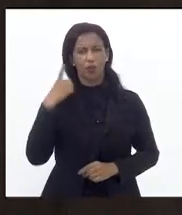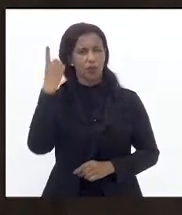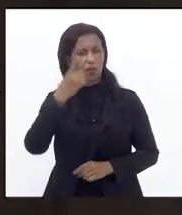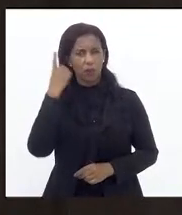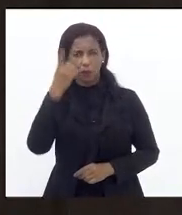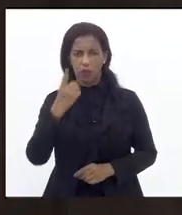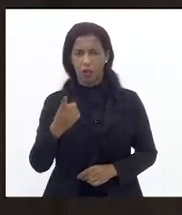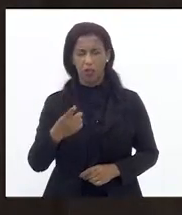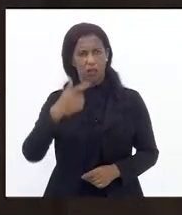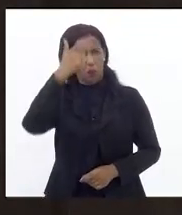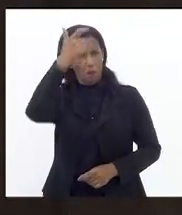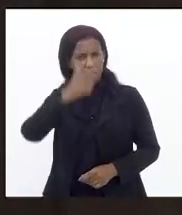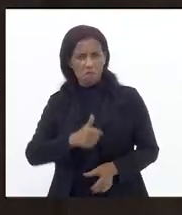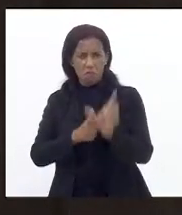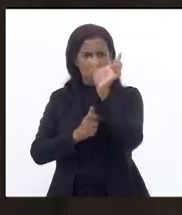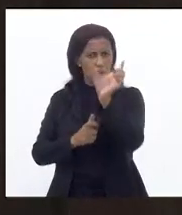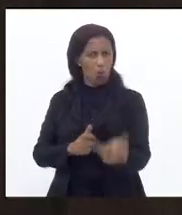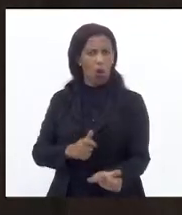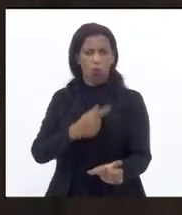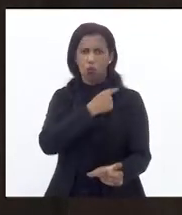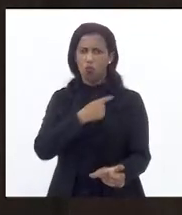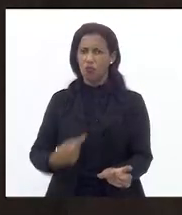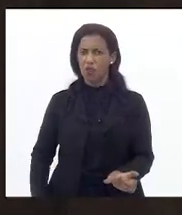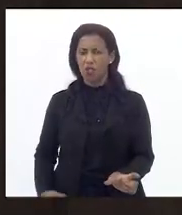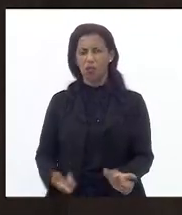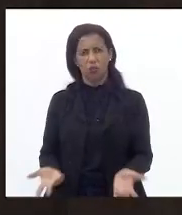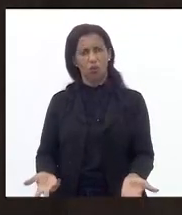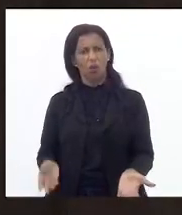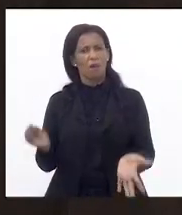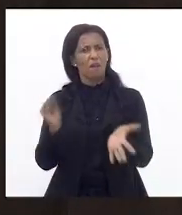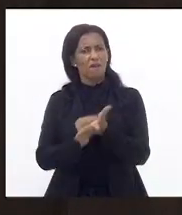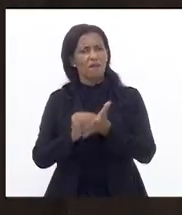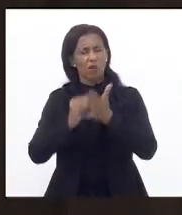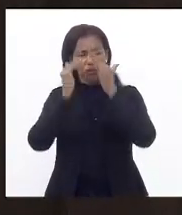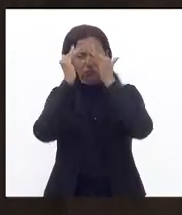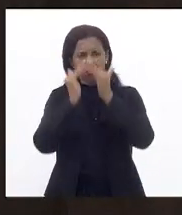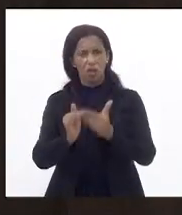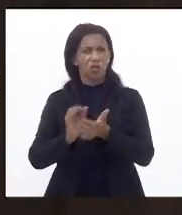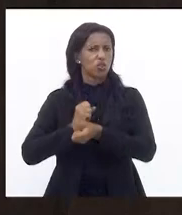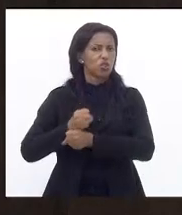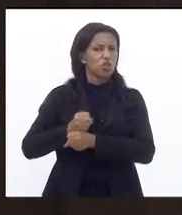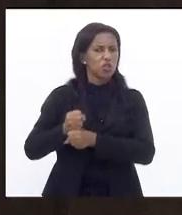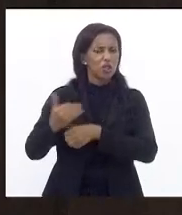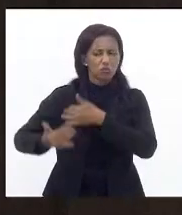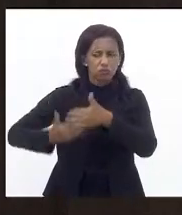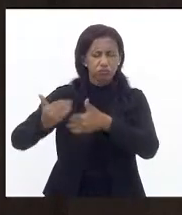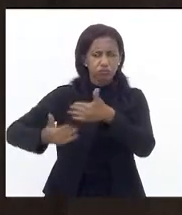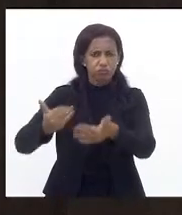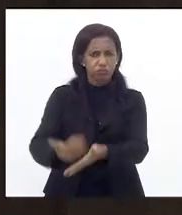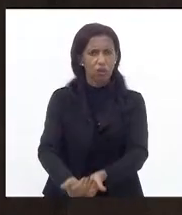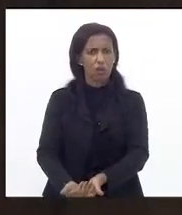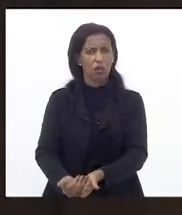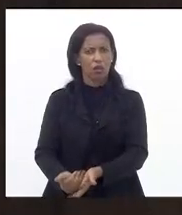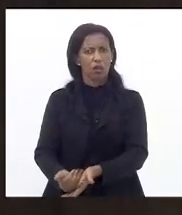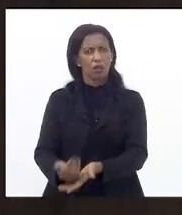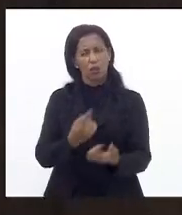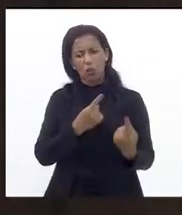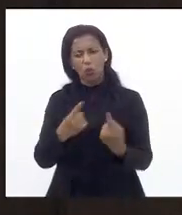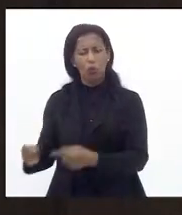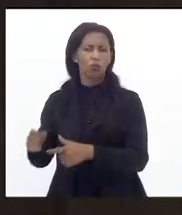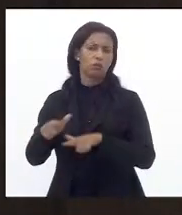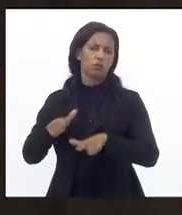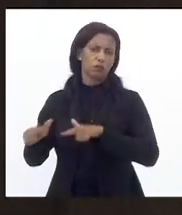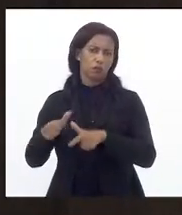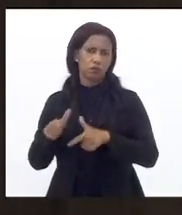eu não é que eu estou personalíssima como o governador mas é um descaso de anjo que tá desembocando agora na casa do Servidor